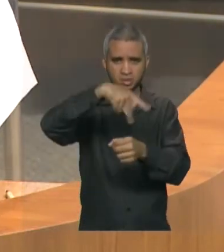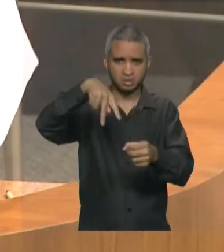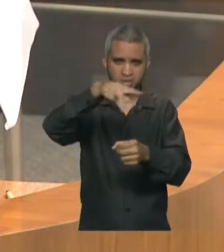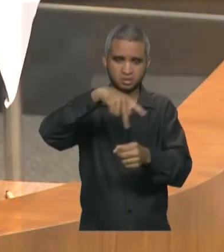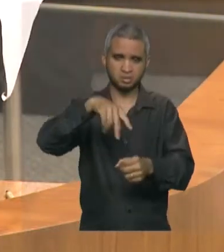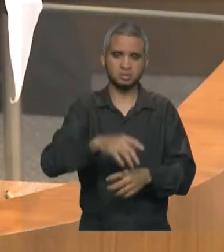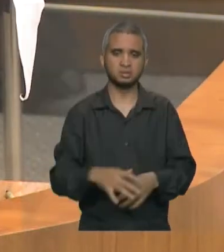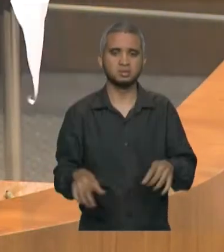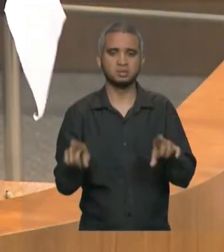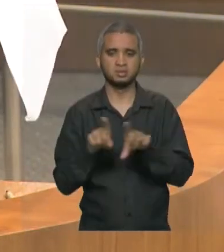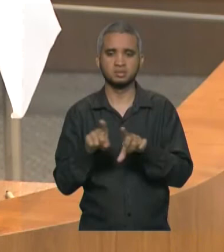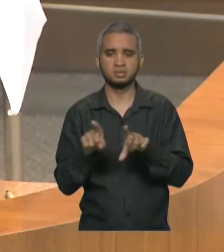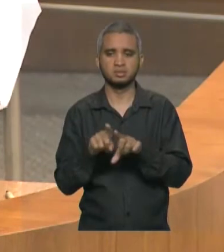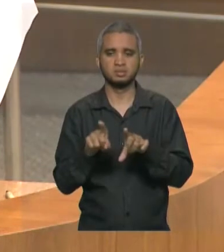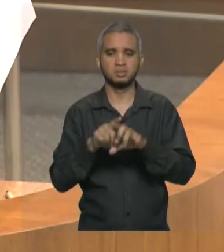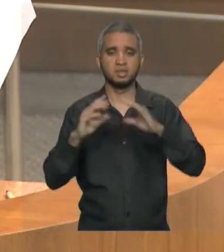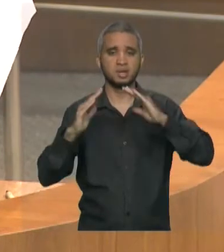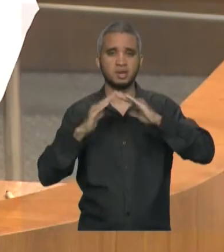Barreirinhas,